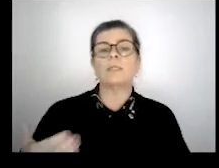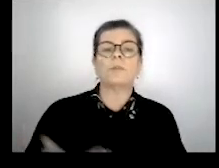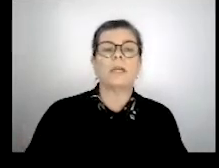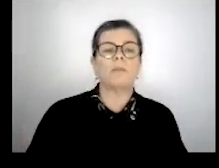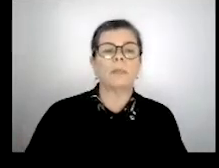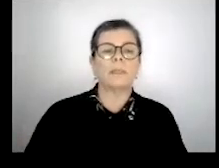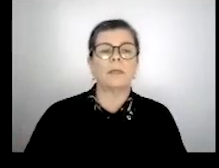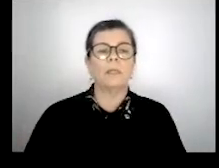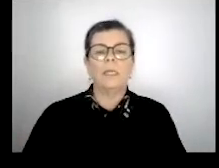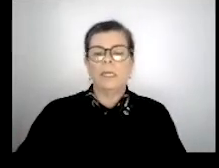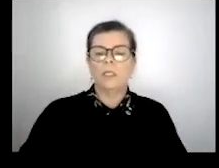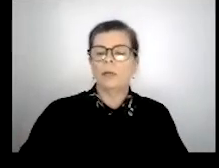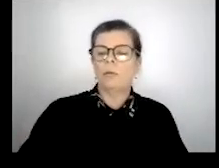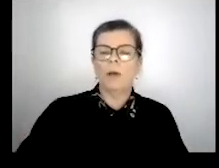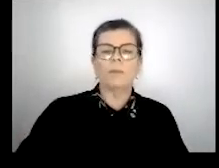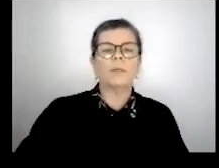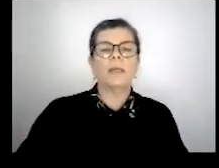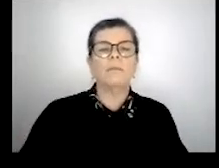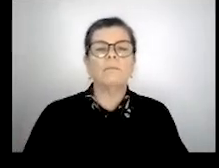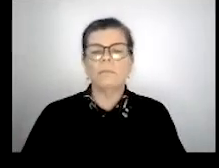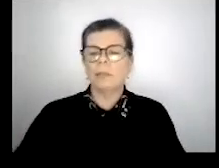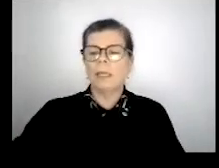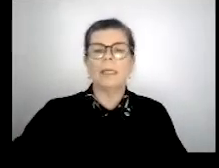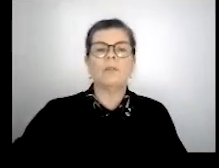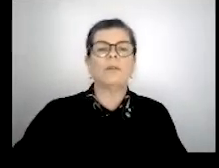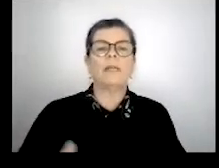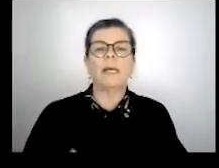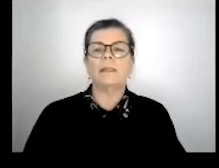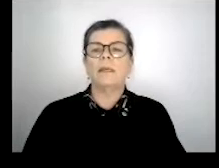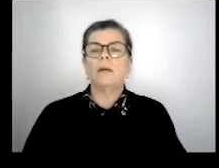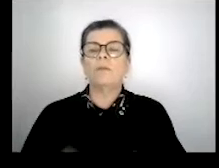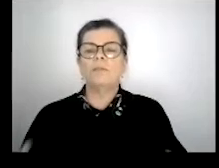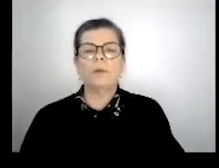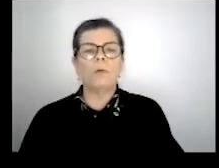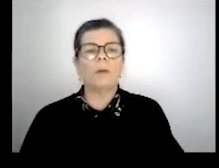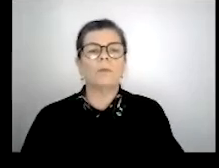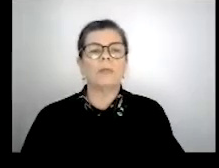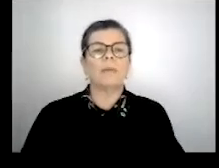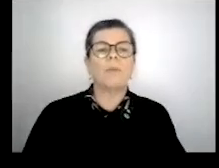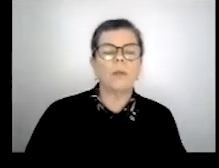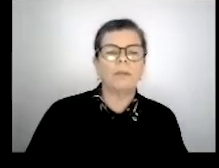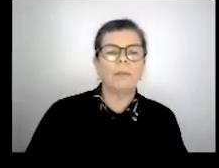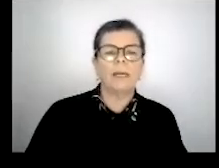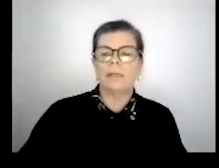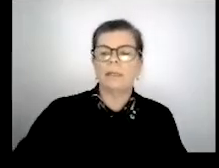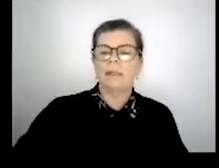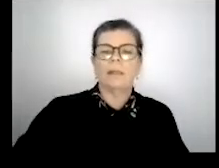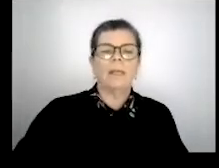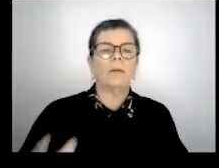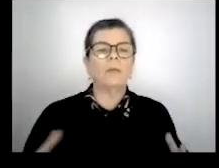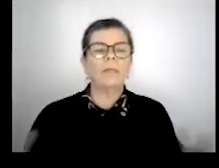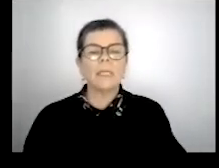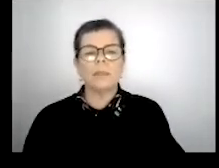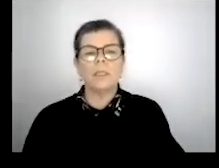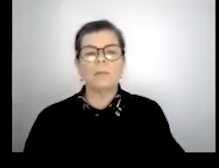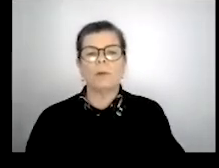manifestar, quem é responsável pela ação. Chega um óbito, quem atende o familiar? Onde fica o óbito? Quem apoia o familiar?